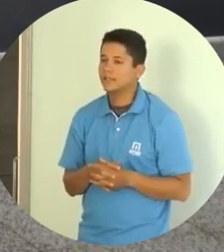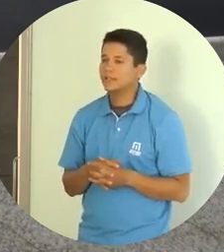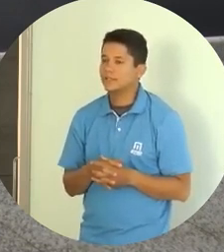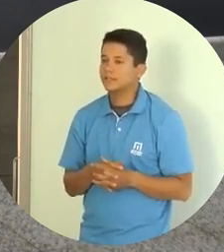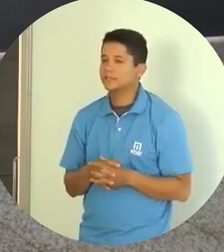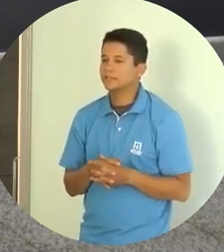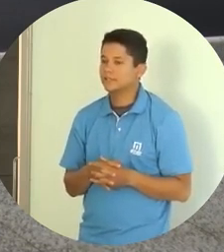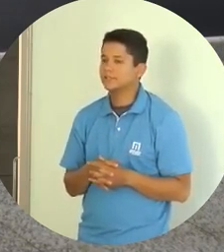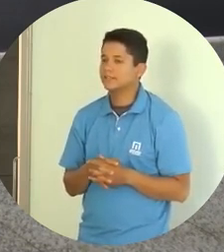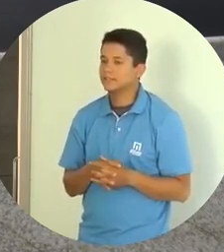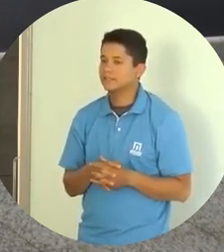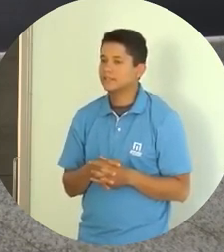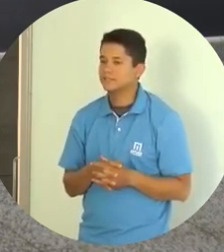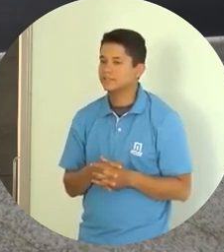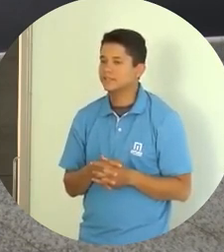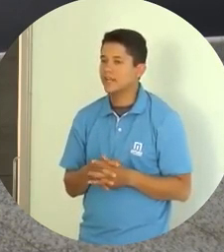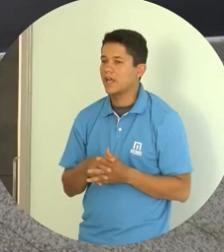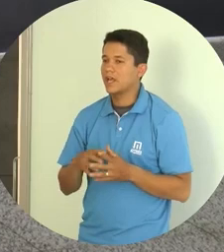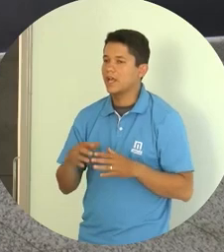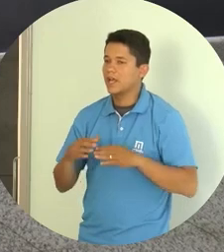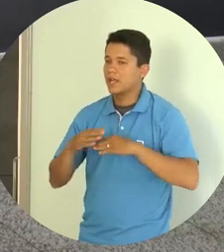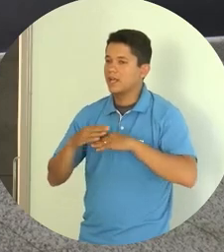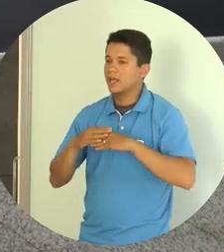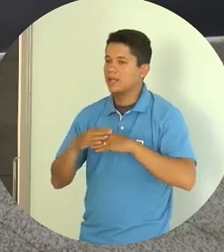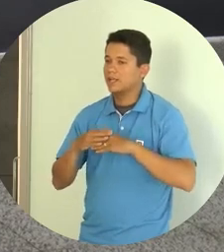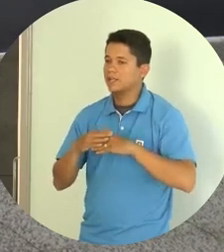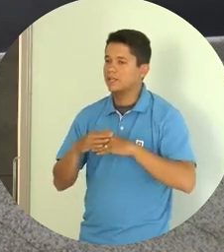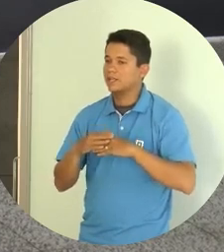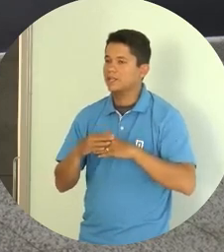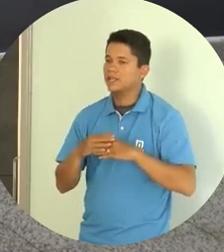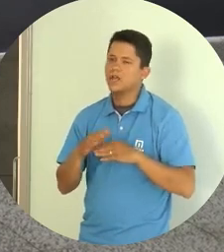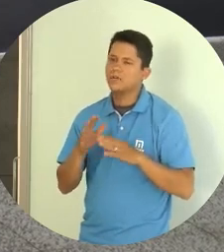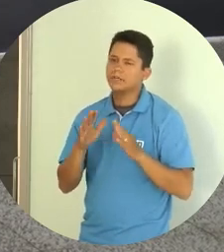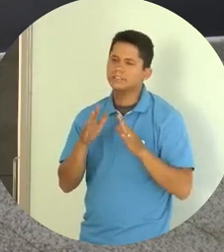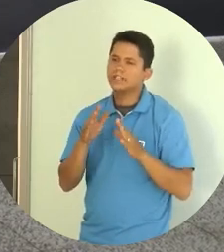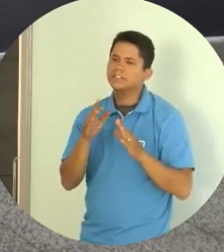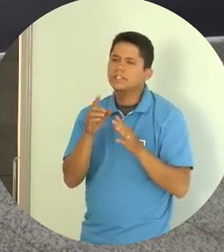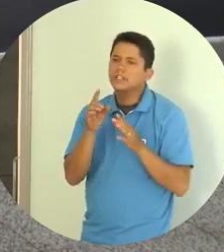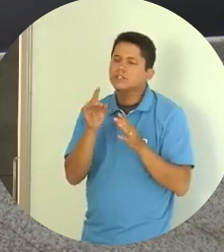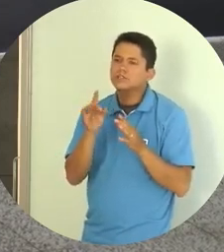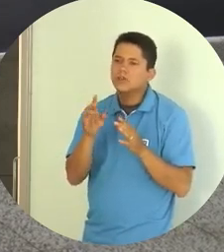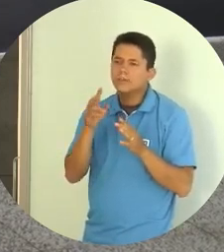sobre isso, mas ela, por ser formada por fios